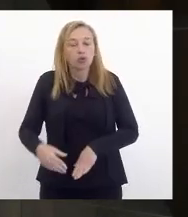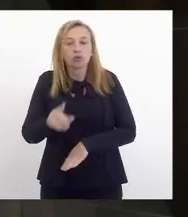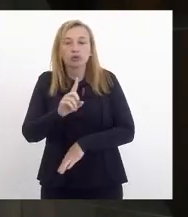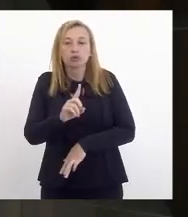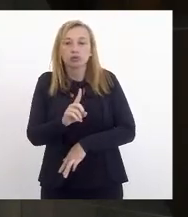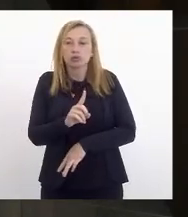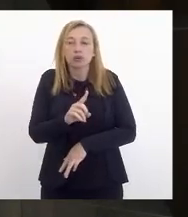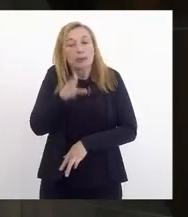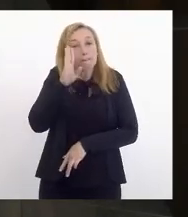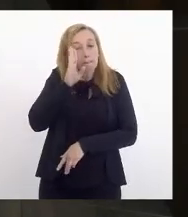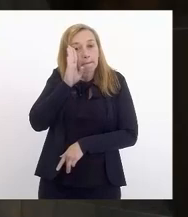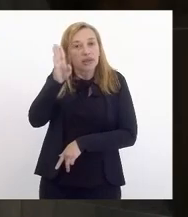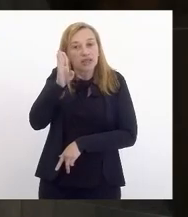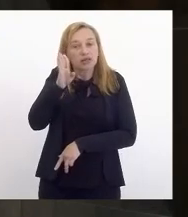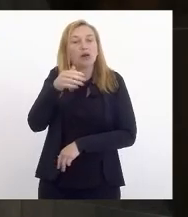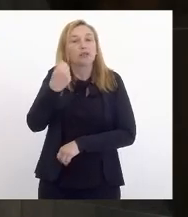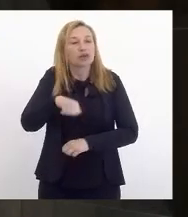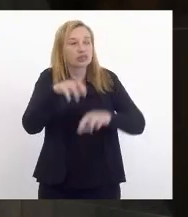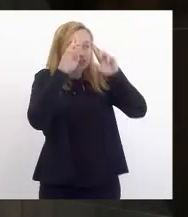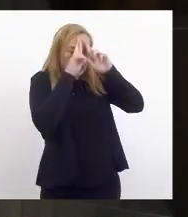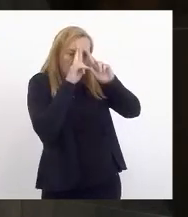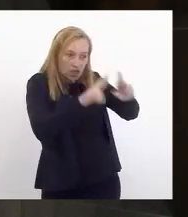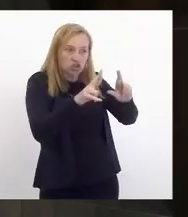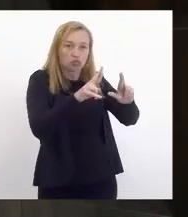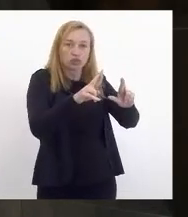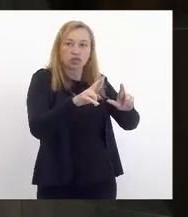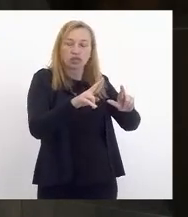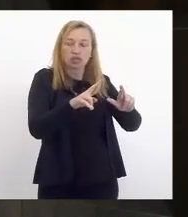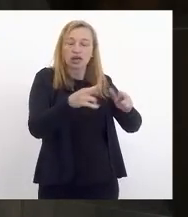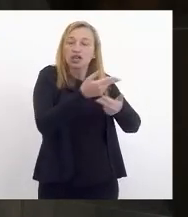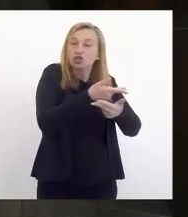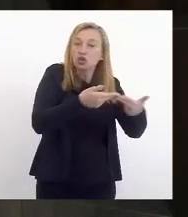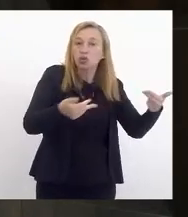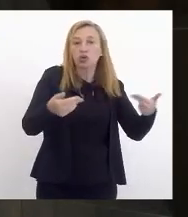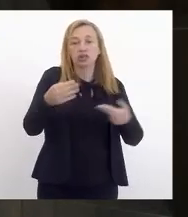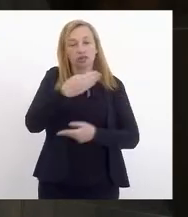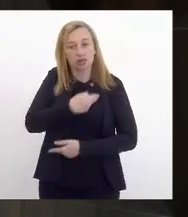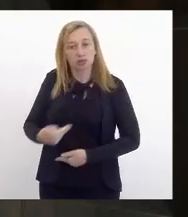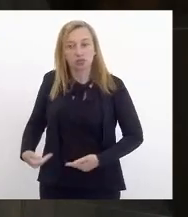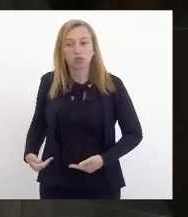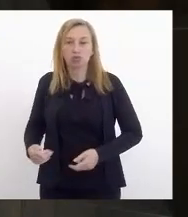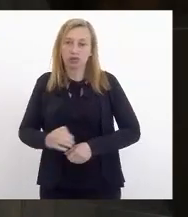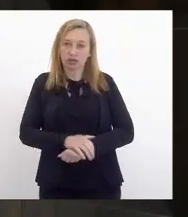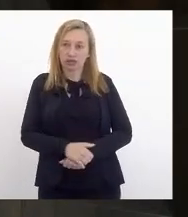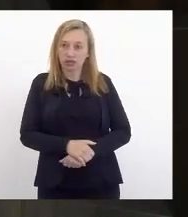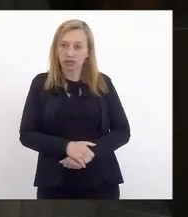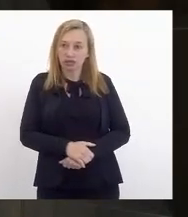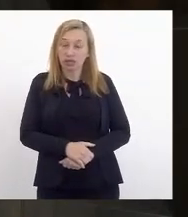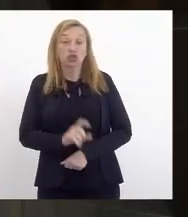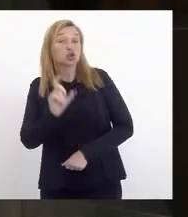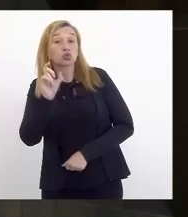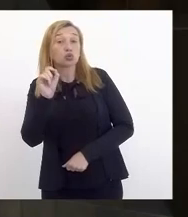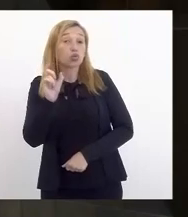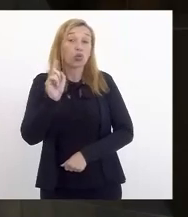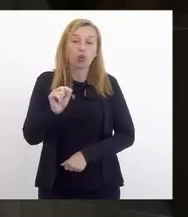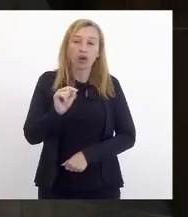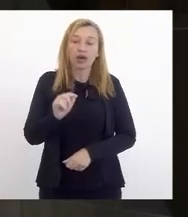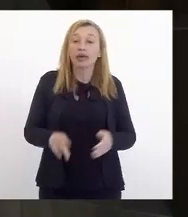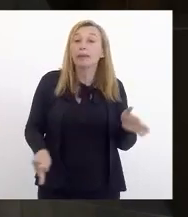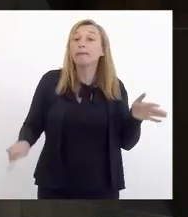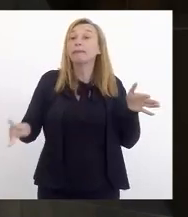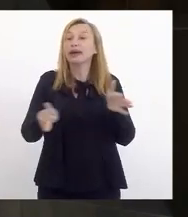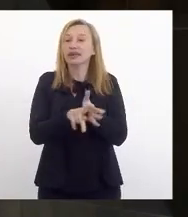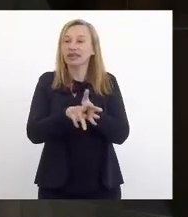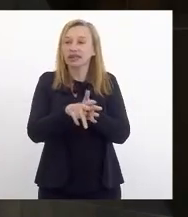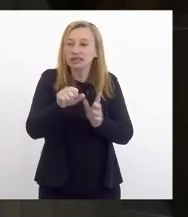principalmente, tem que respeitar a coisa pública. Coisa pública, isto é, que pertence